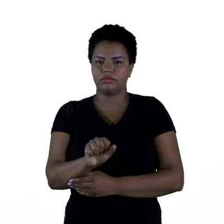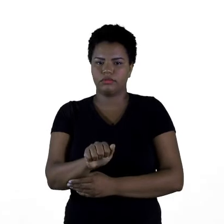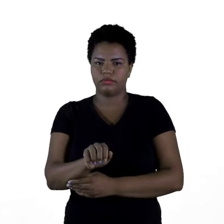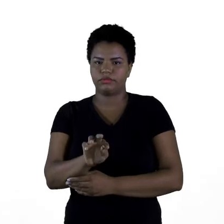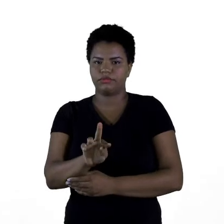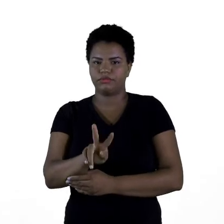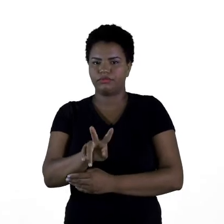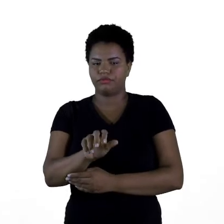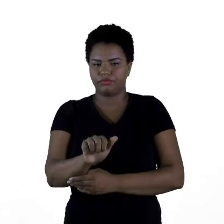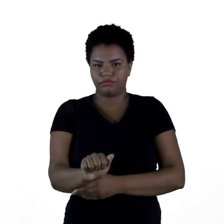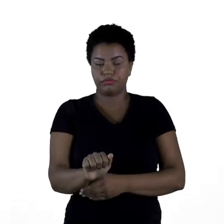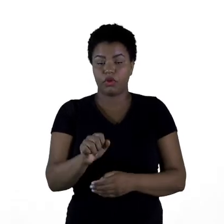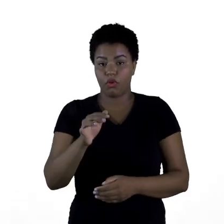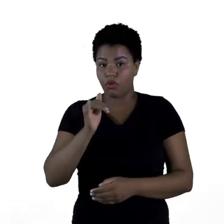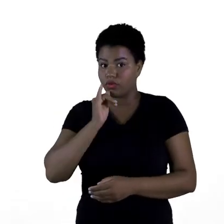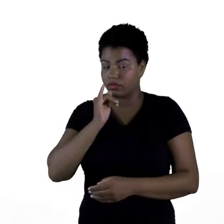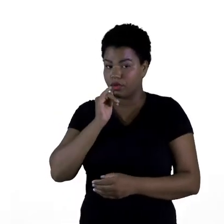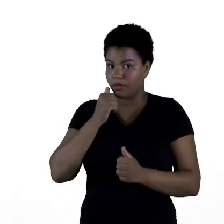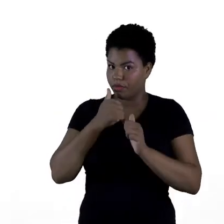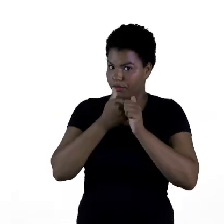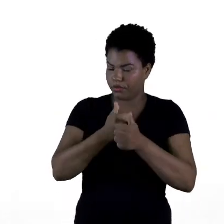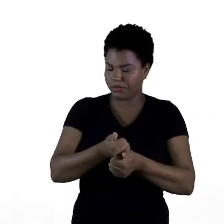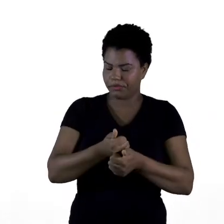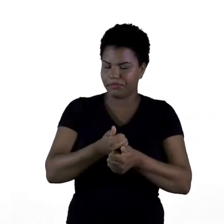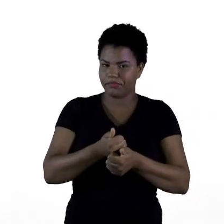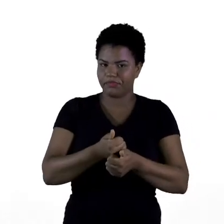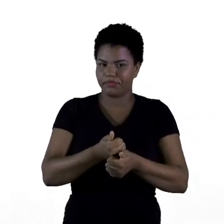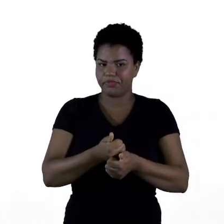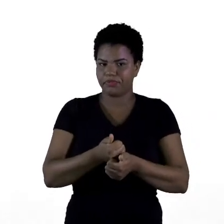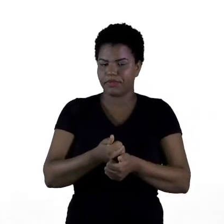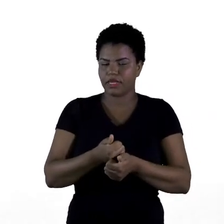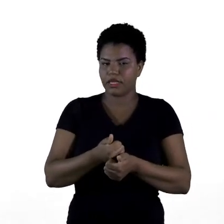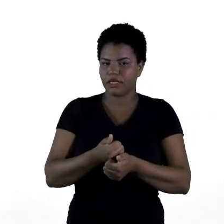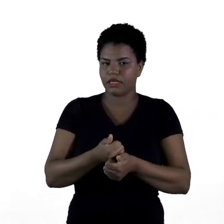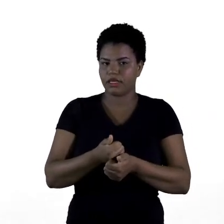exemplo, acompanhe. Não fomos